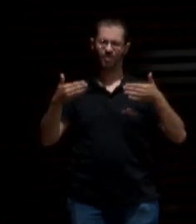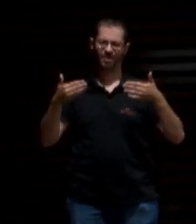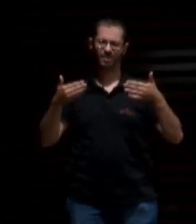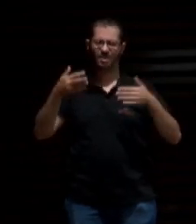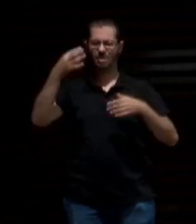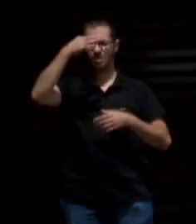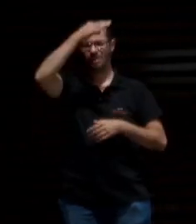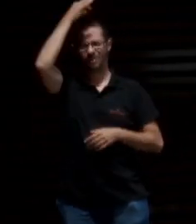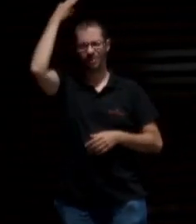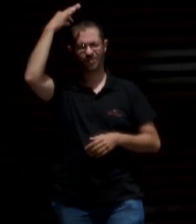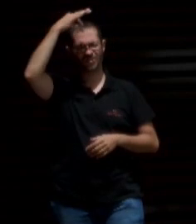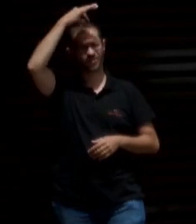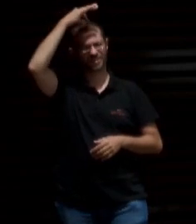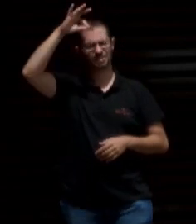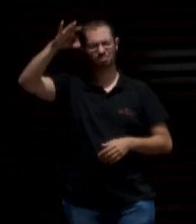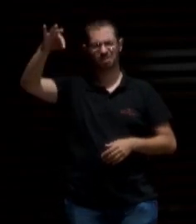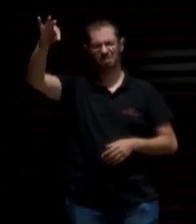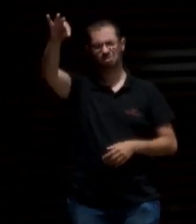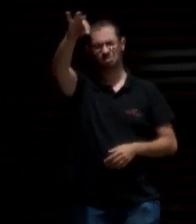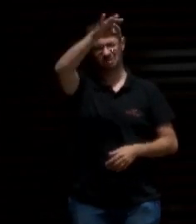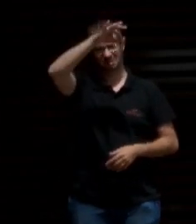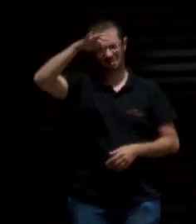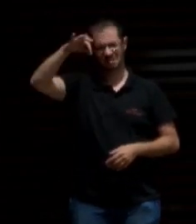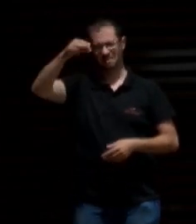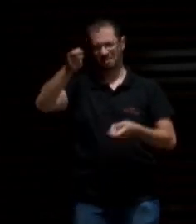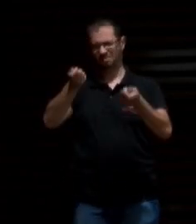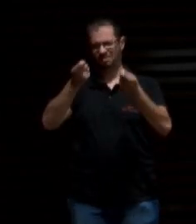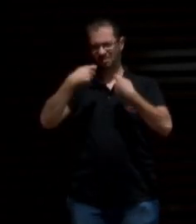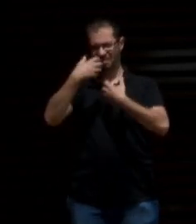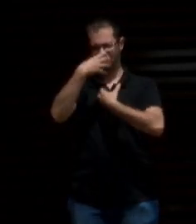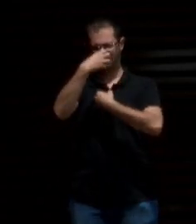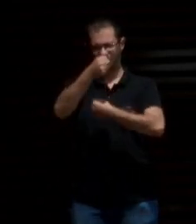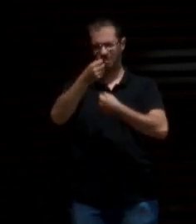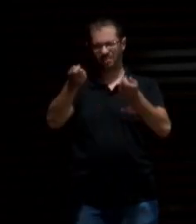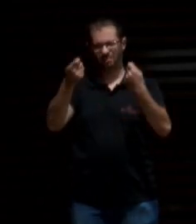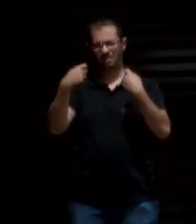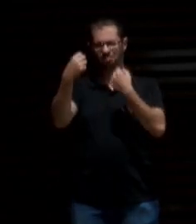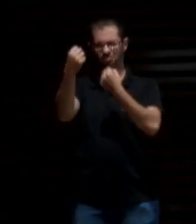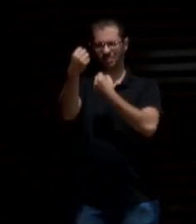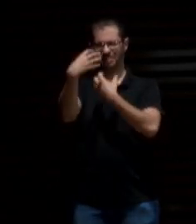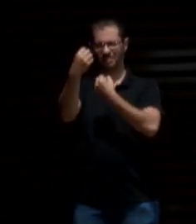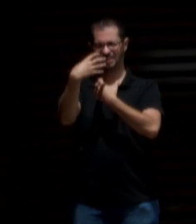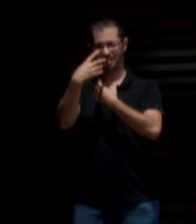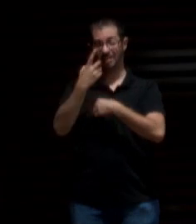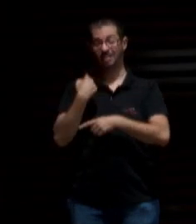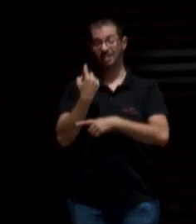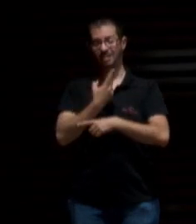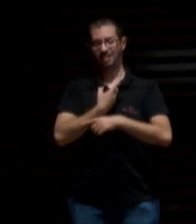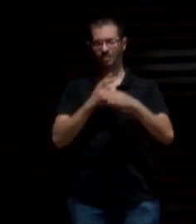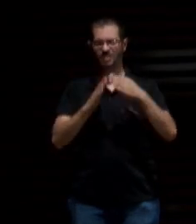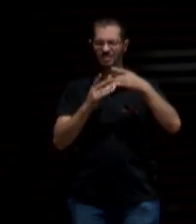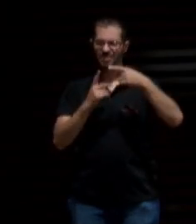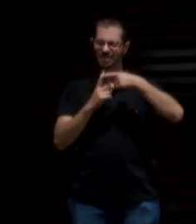do Teu Espírito. Vem nos fortalecer, Senhor. Vem em nosso socorro, vem nos ensinar, para que a nossa igreja seja uma igreja